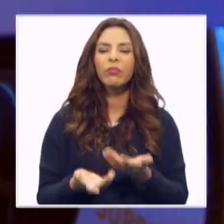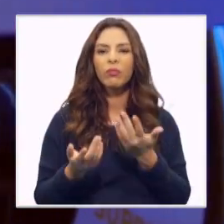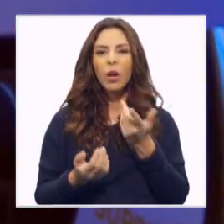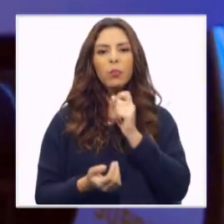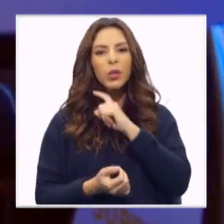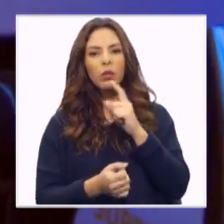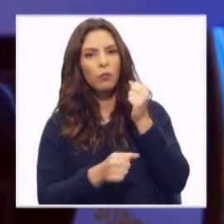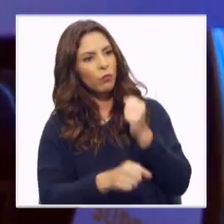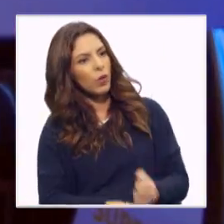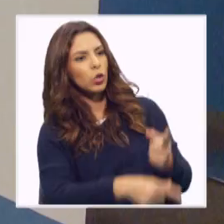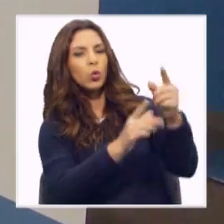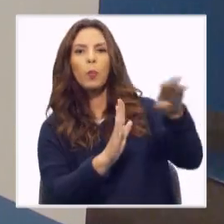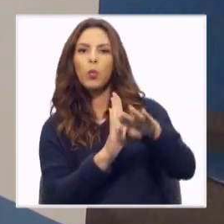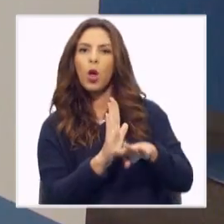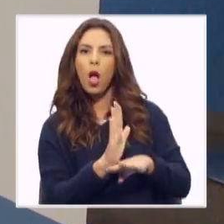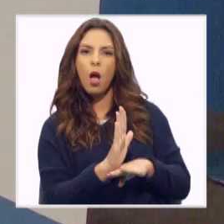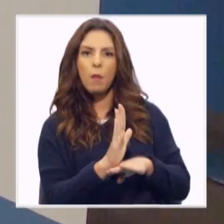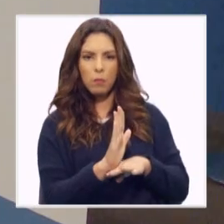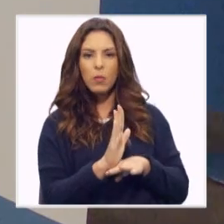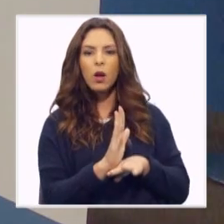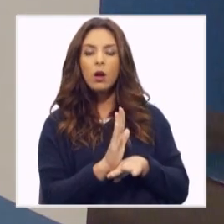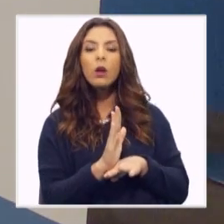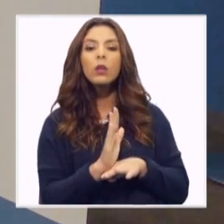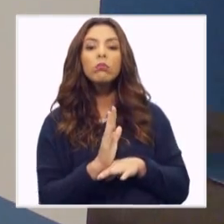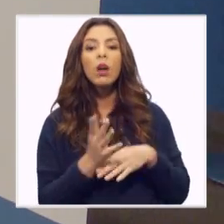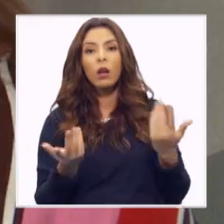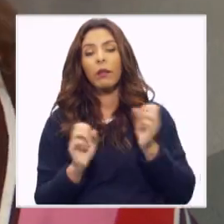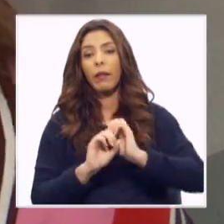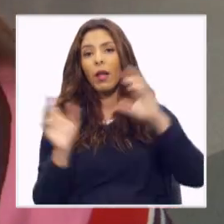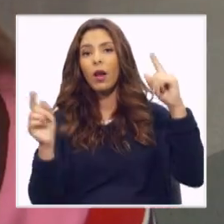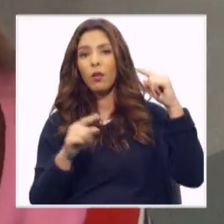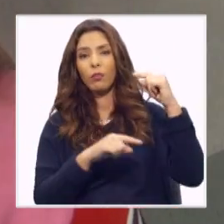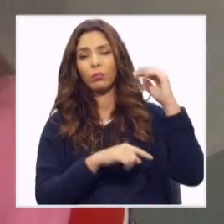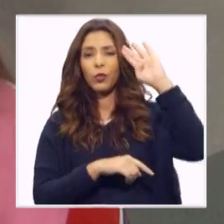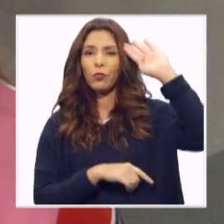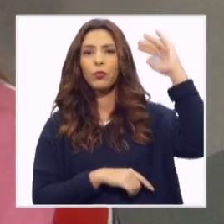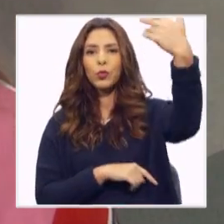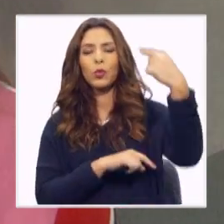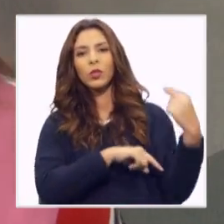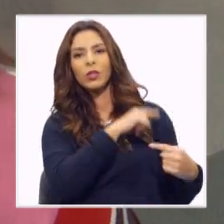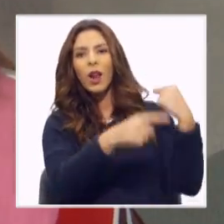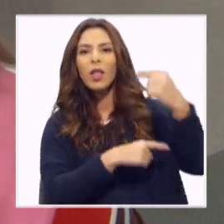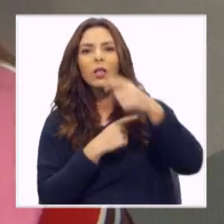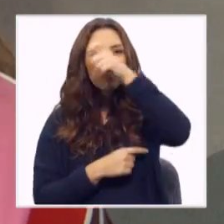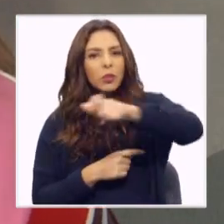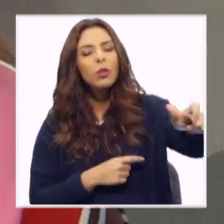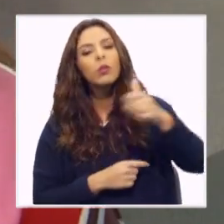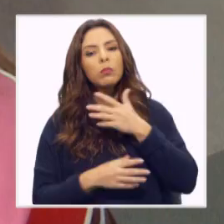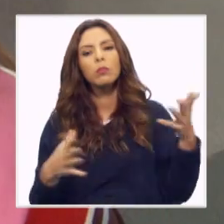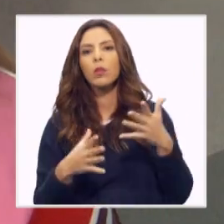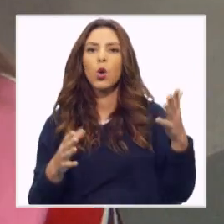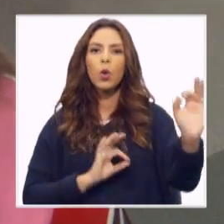ser substituídos por automações. Agora, sem dúvida que as gerações futuras vão ter que cada vez mais